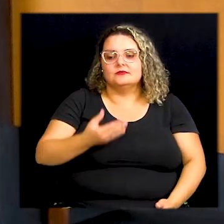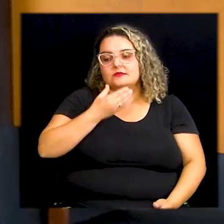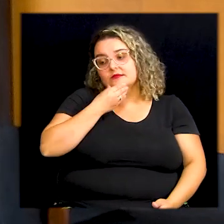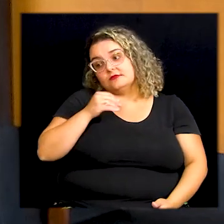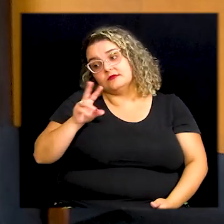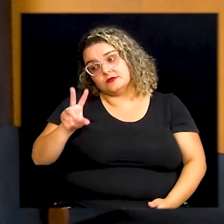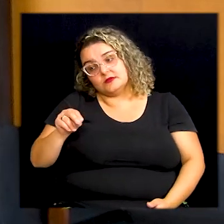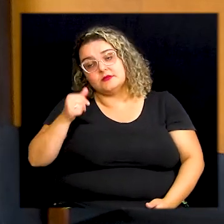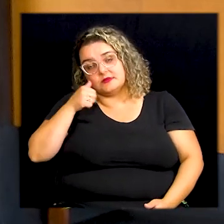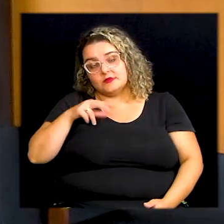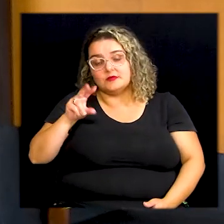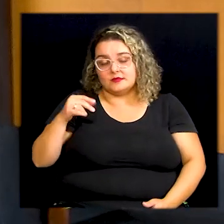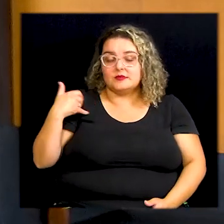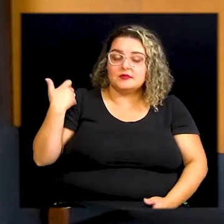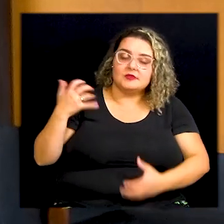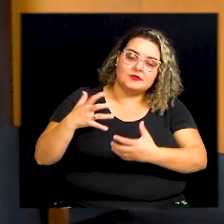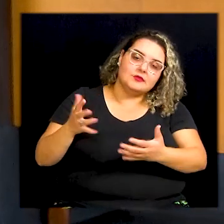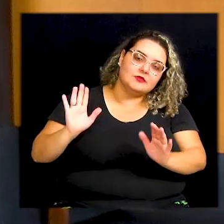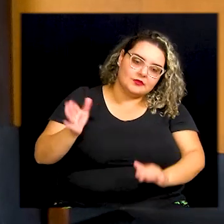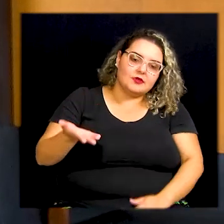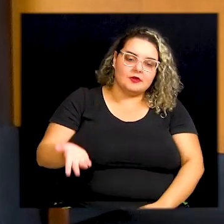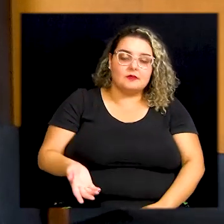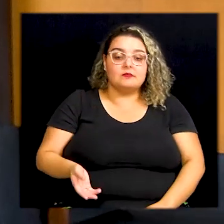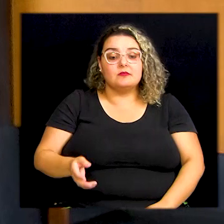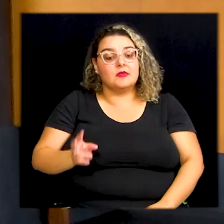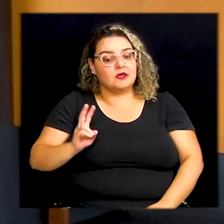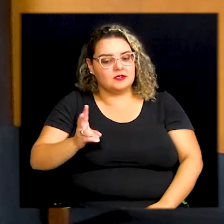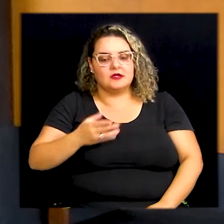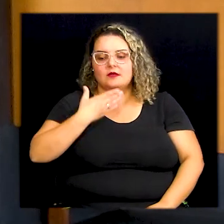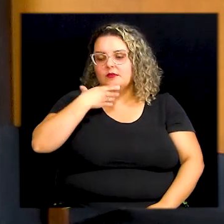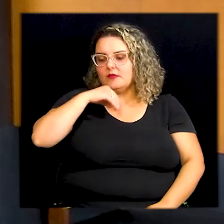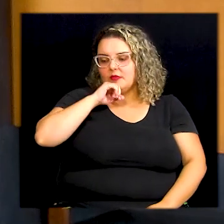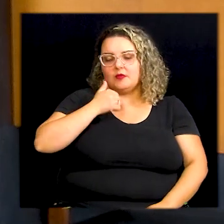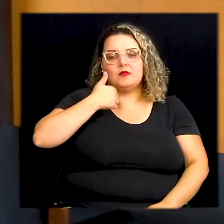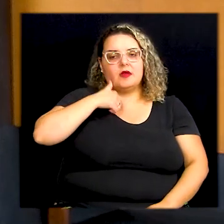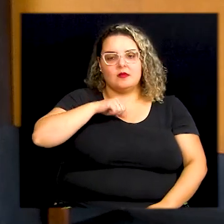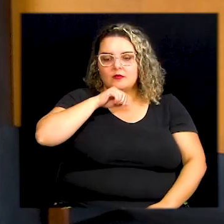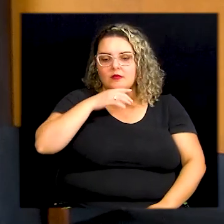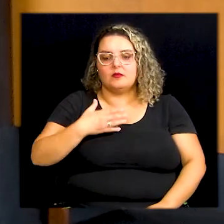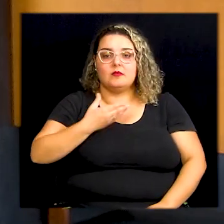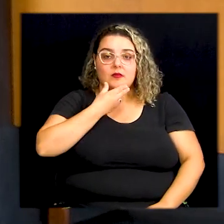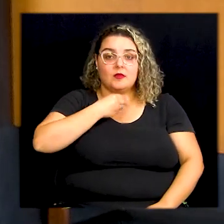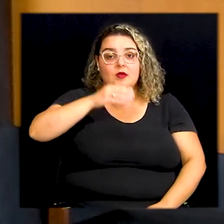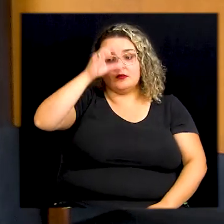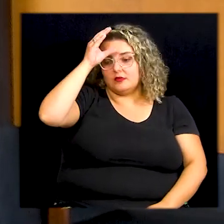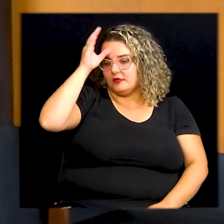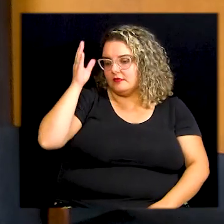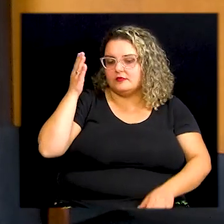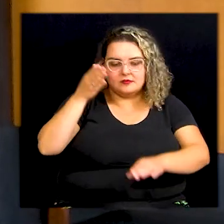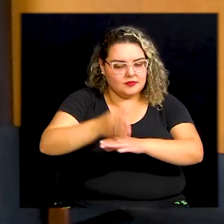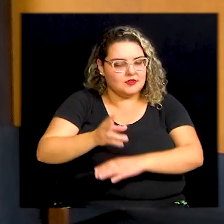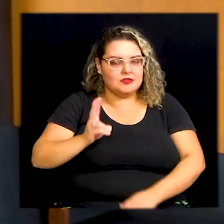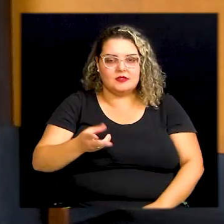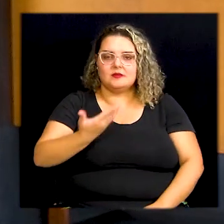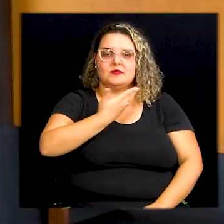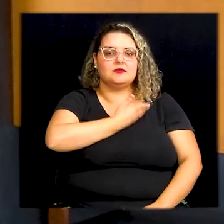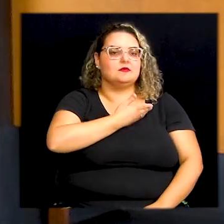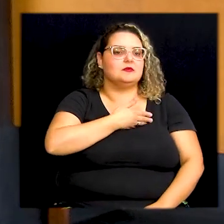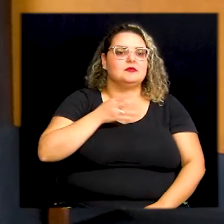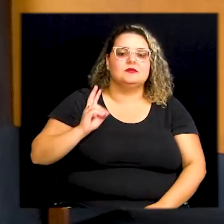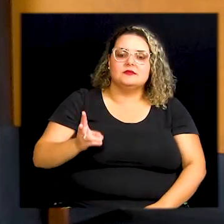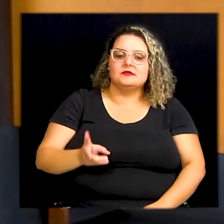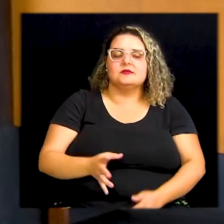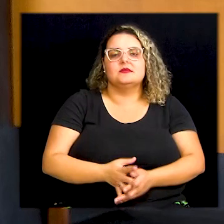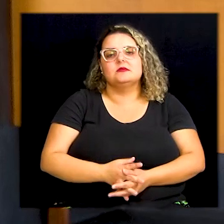meus avós, né, por serem de idade e tal. Mas meus pais estão aí, meu tio vem direto também, meus amigos